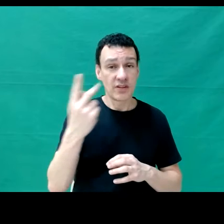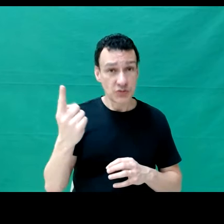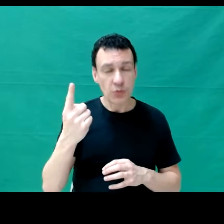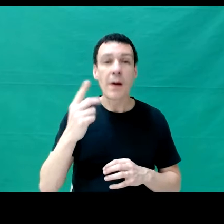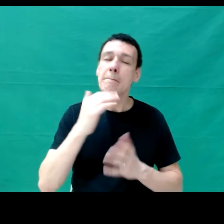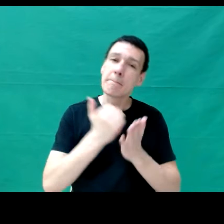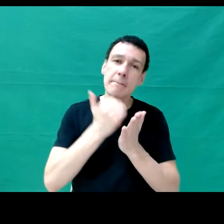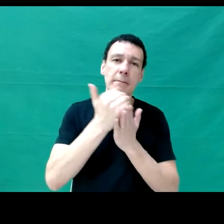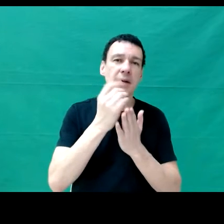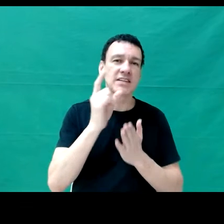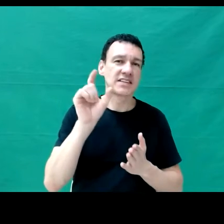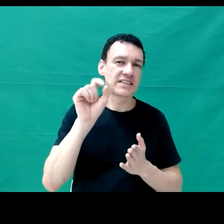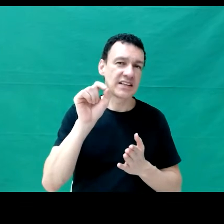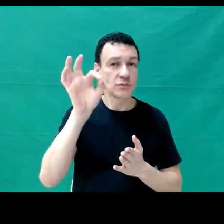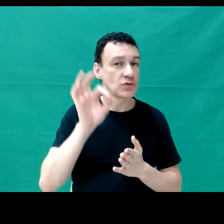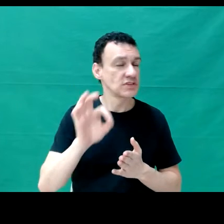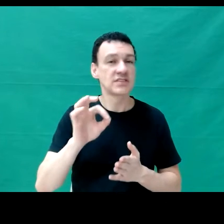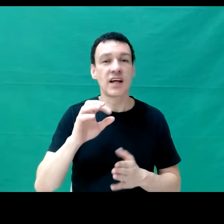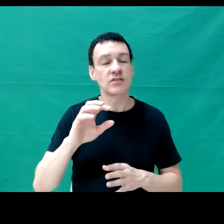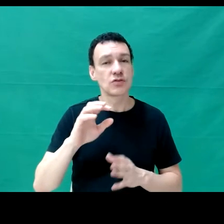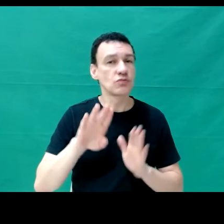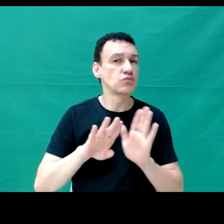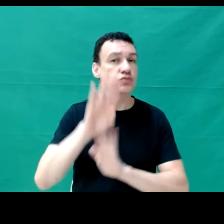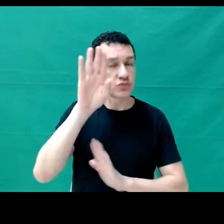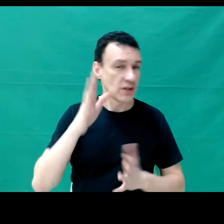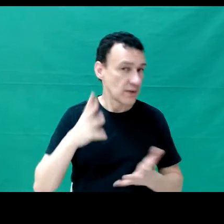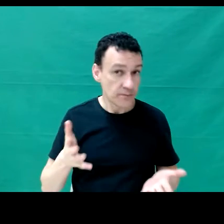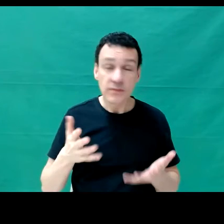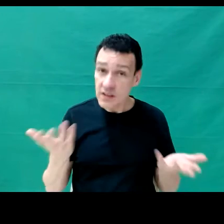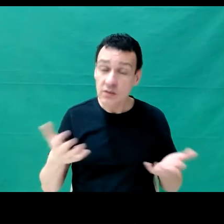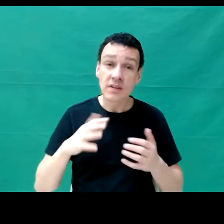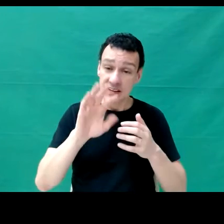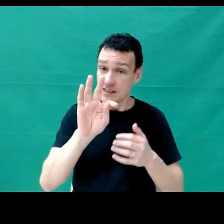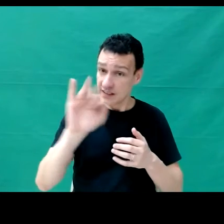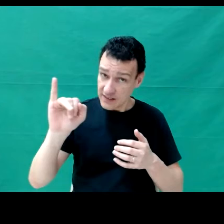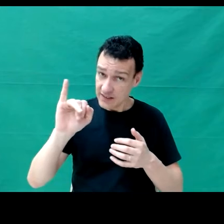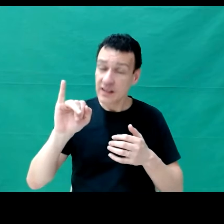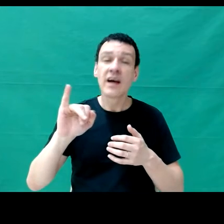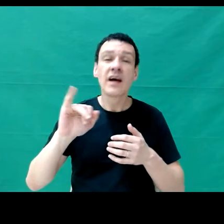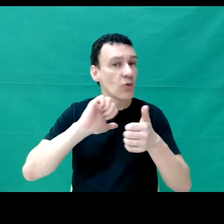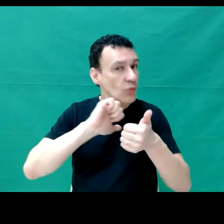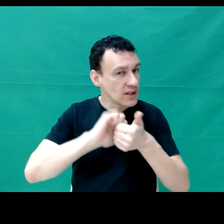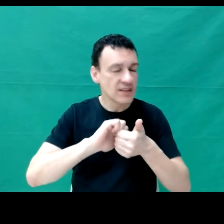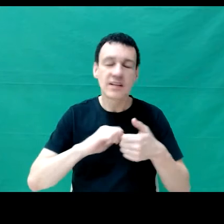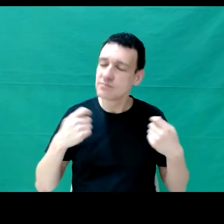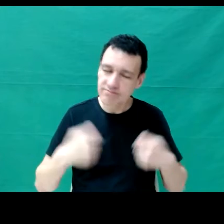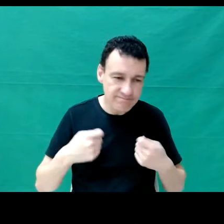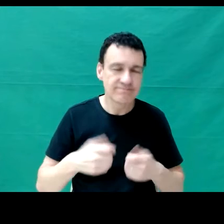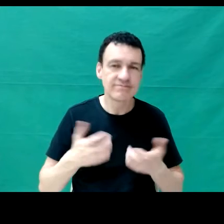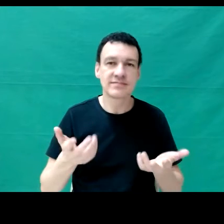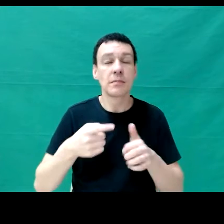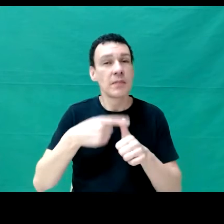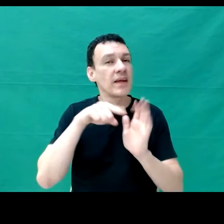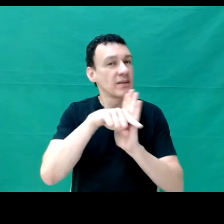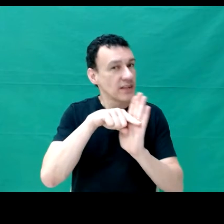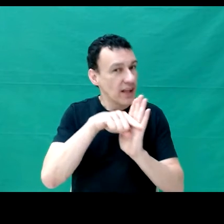né. Então, cada vez mais a gente fala também em qualidade na área de TI, né, em testes, na parte de